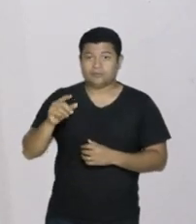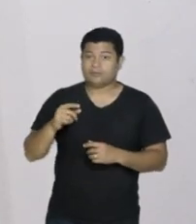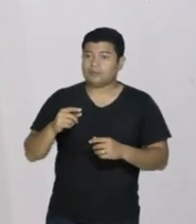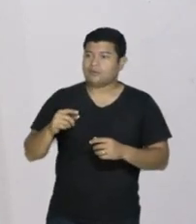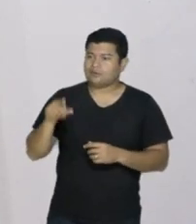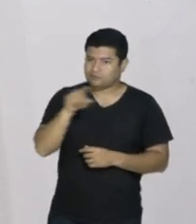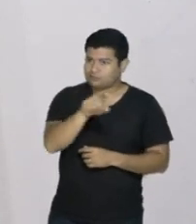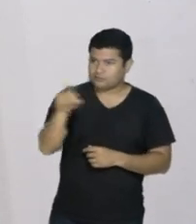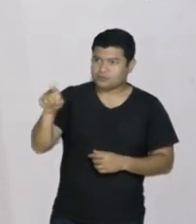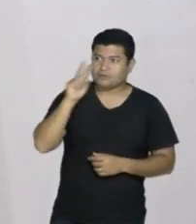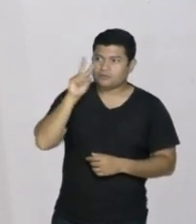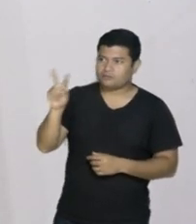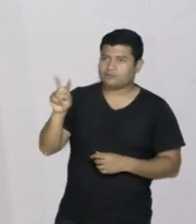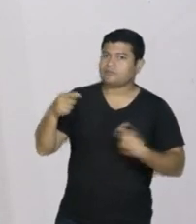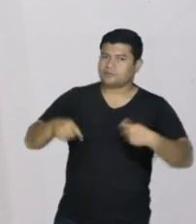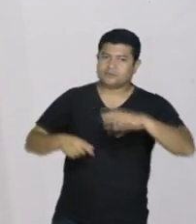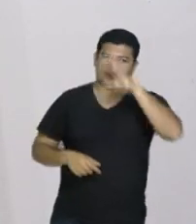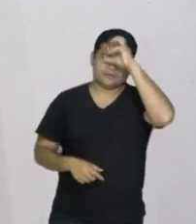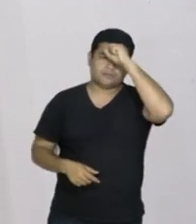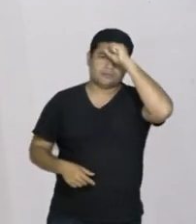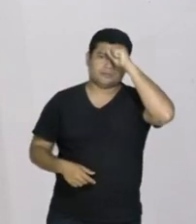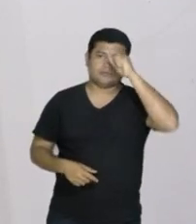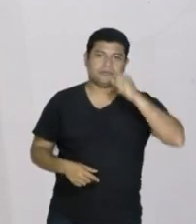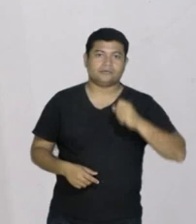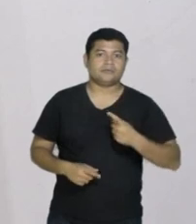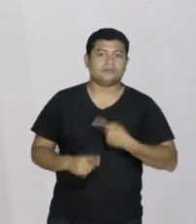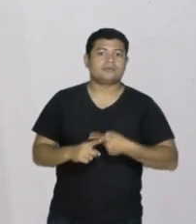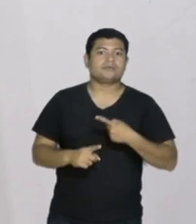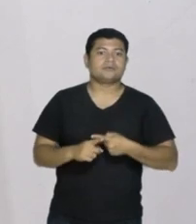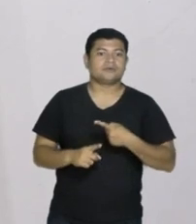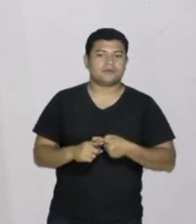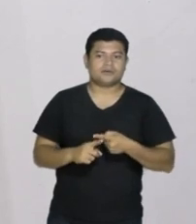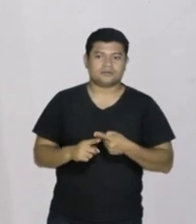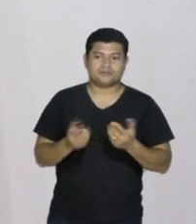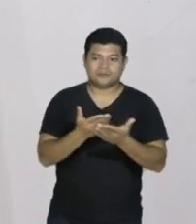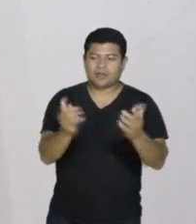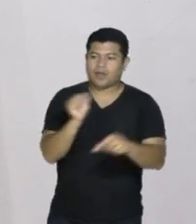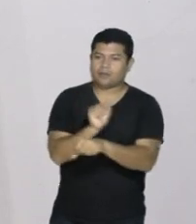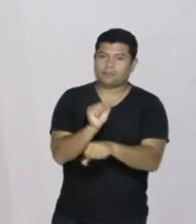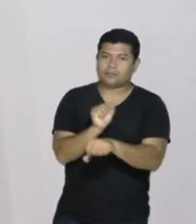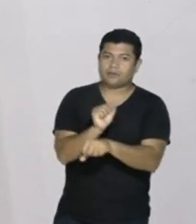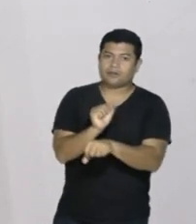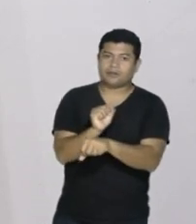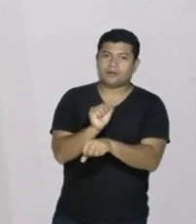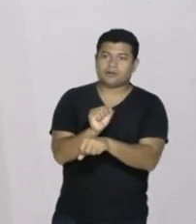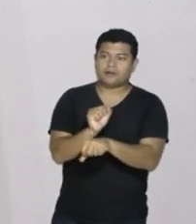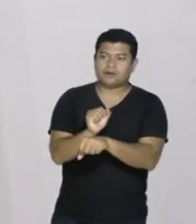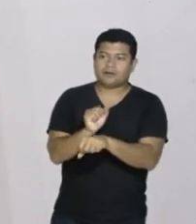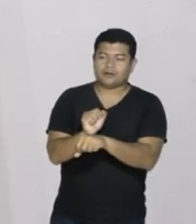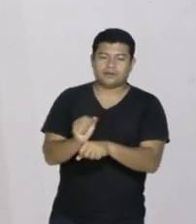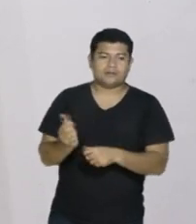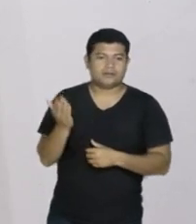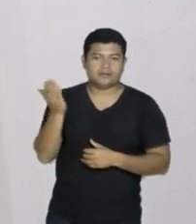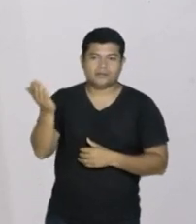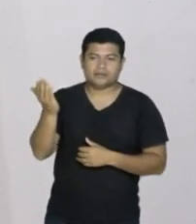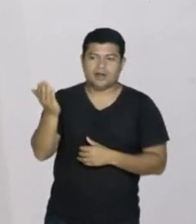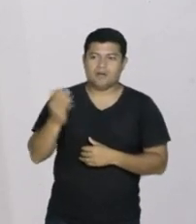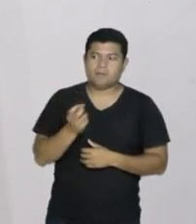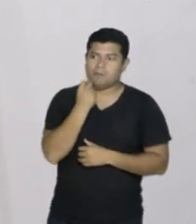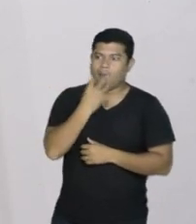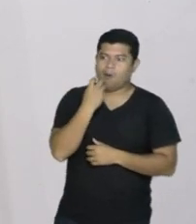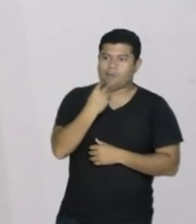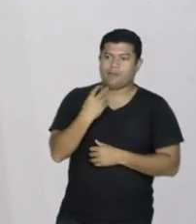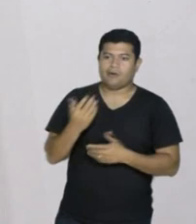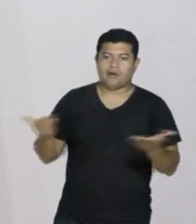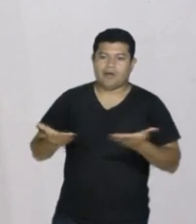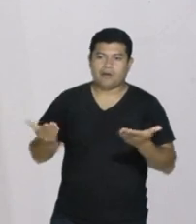tava aí esperando a picanha só o que está recebendo é a comunista sem vaselina é notícia ruim